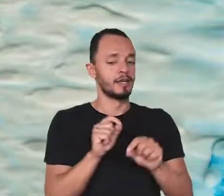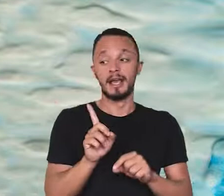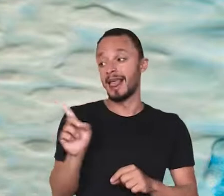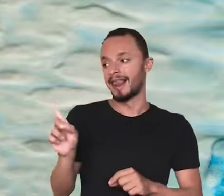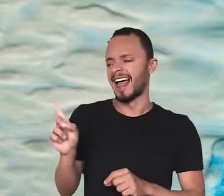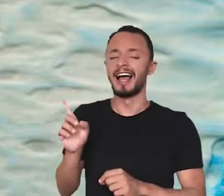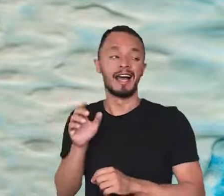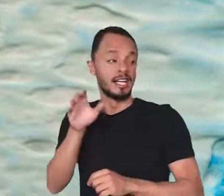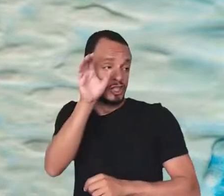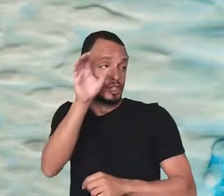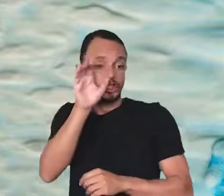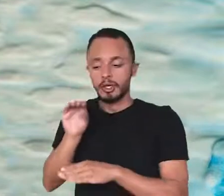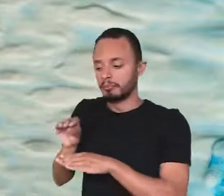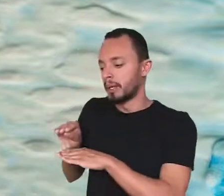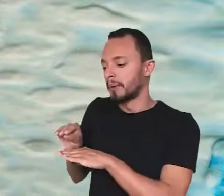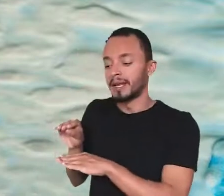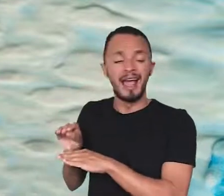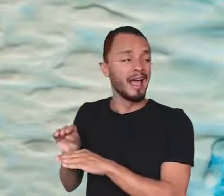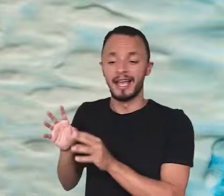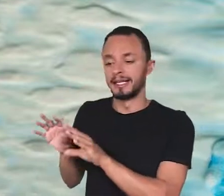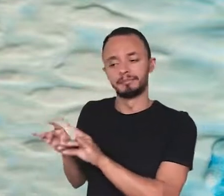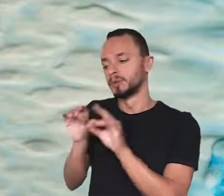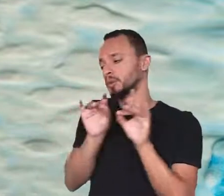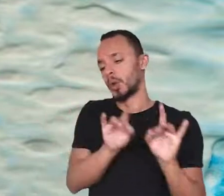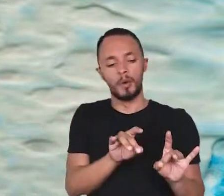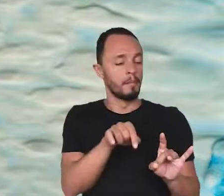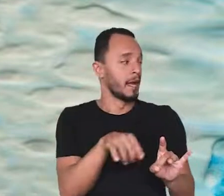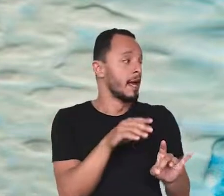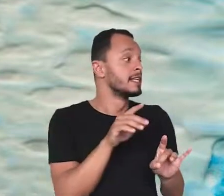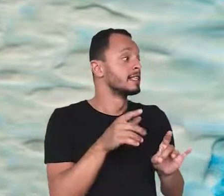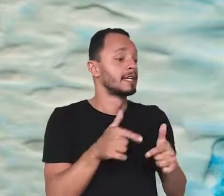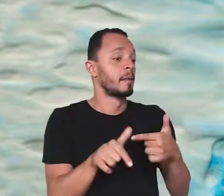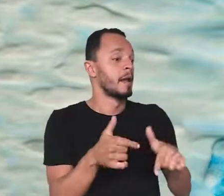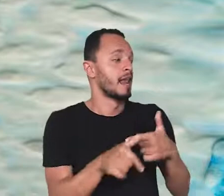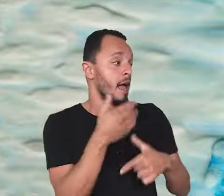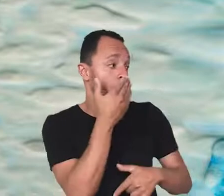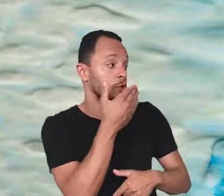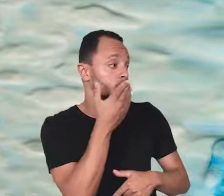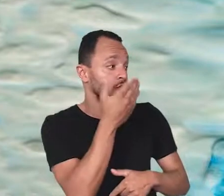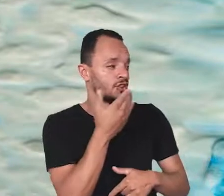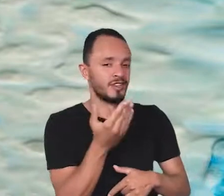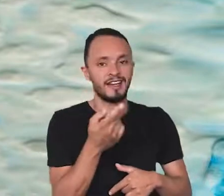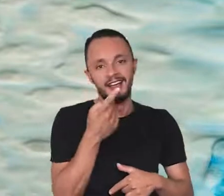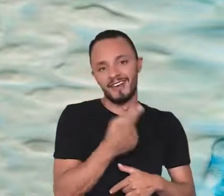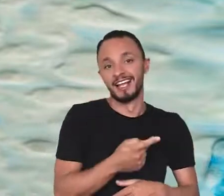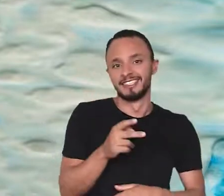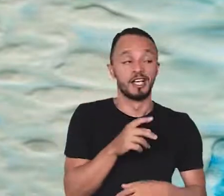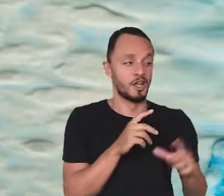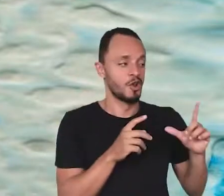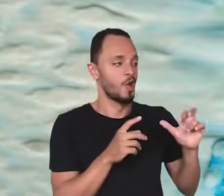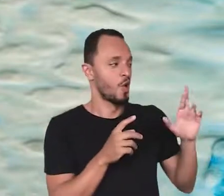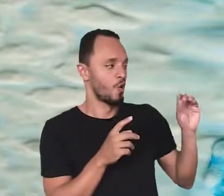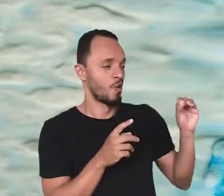tias, que cuidavam dela. Então ela saiu de casa e foi trabalhar com prostituição já bem novinha. O Louro fala que ela foi trabalhar na zona